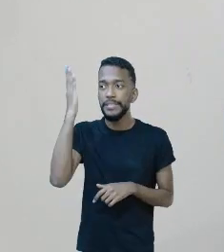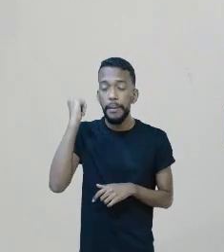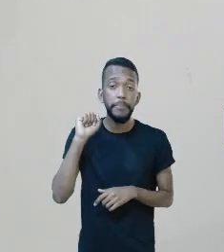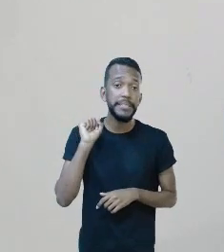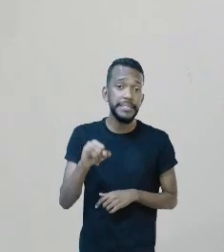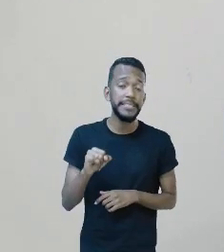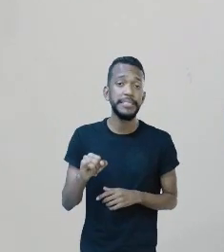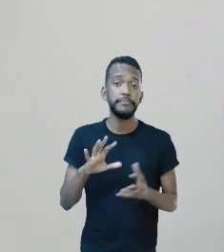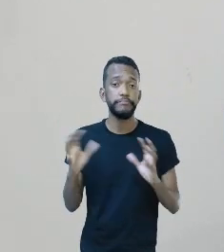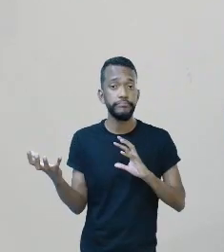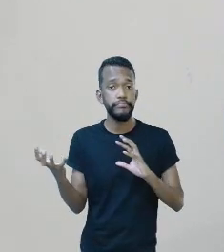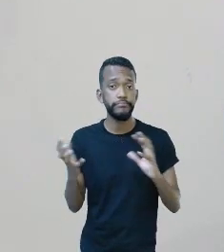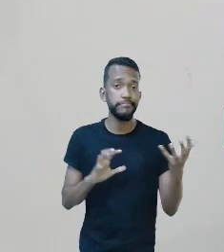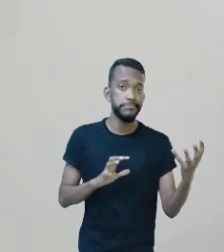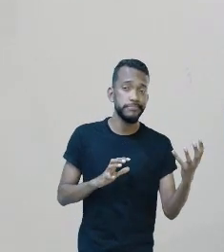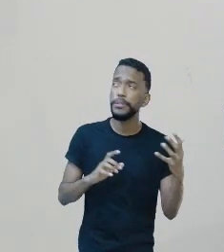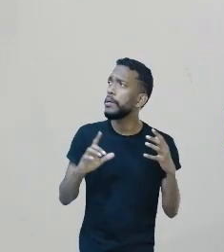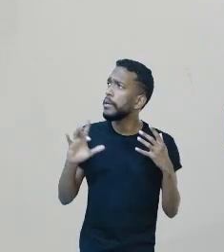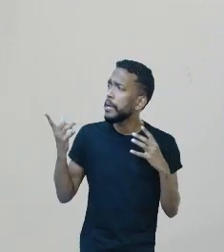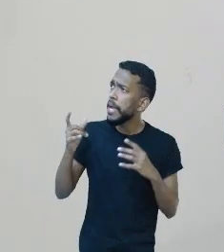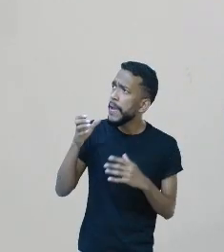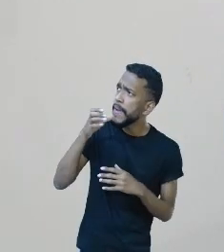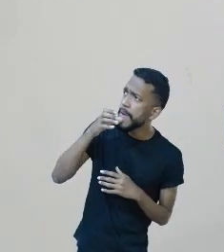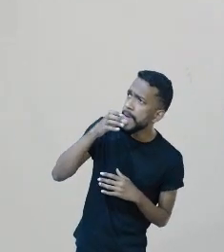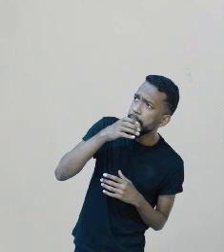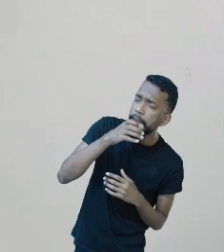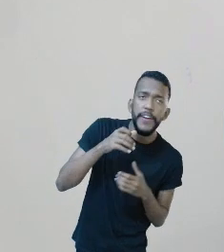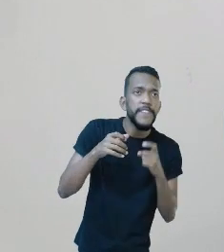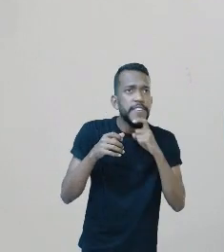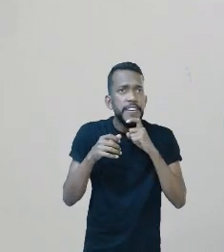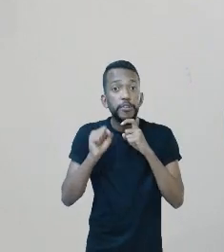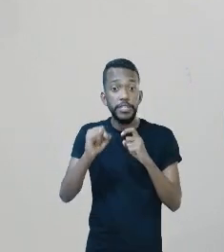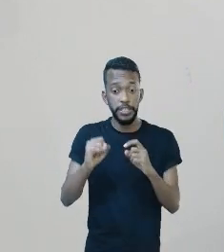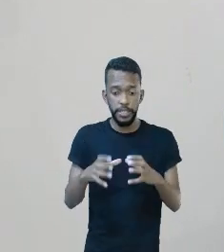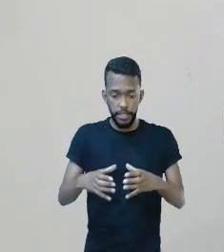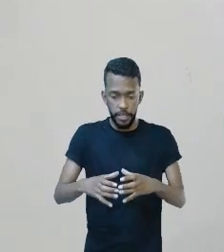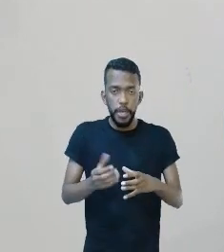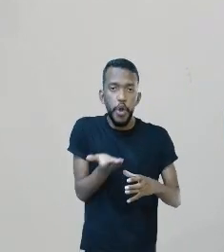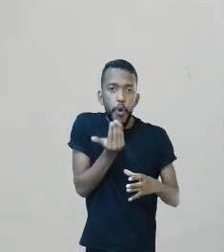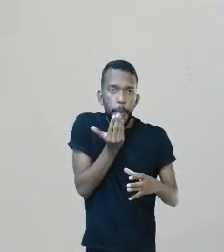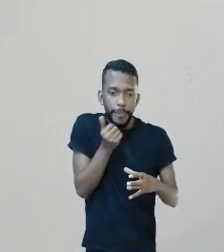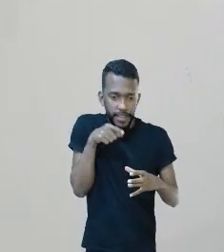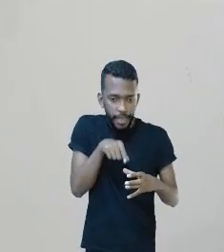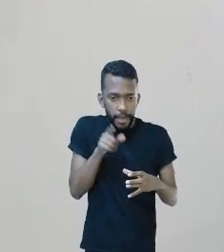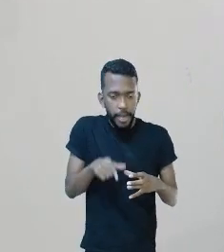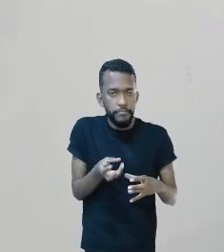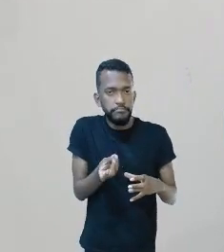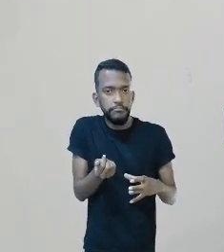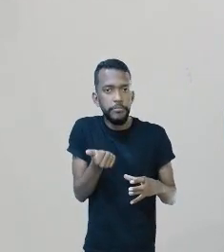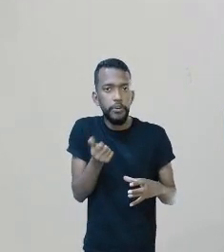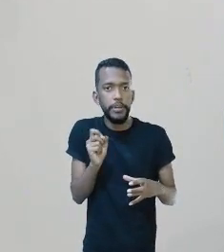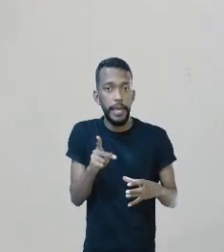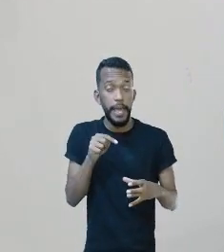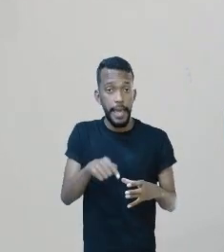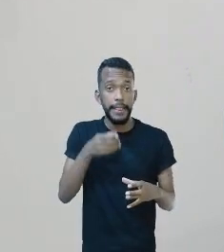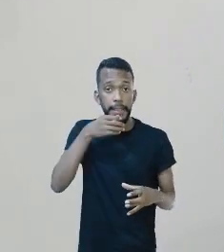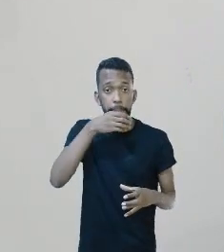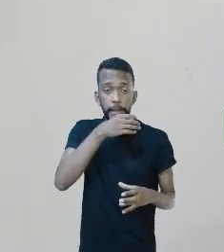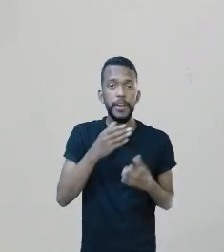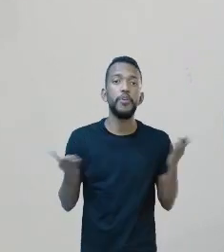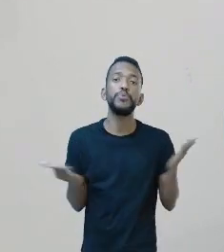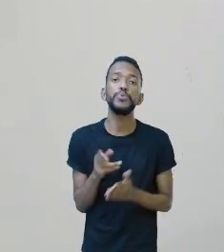está mais quente ou está mais frio, se a comida está na temperatura ideal. A unidade básica da